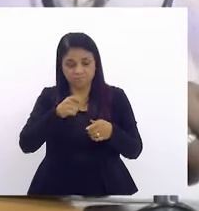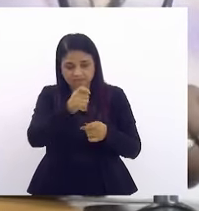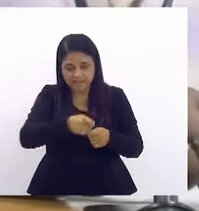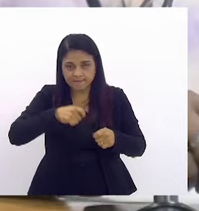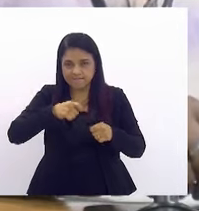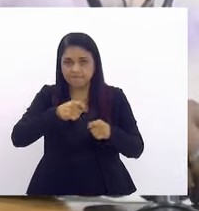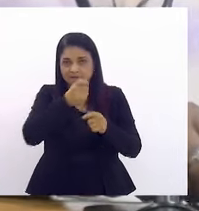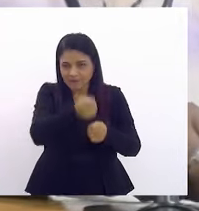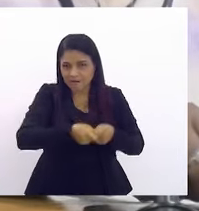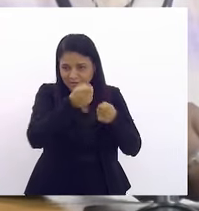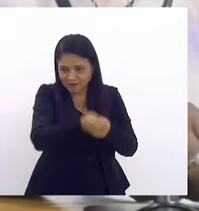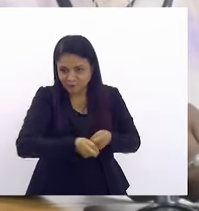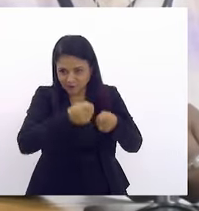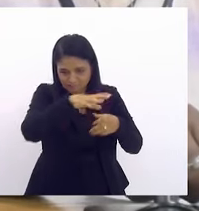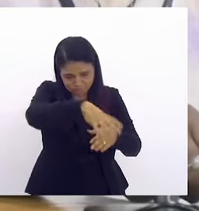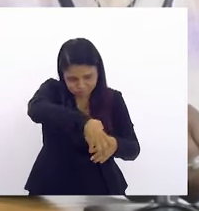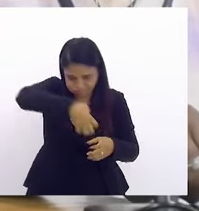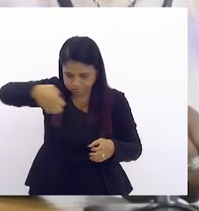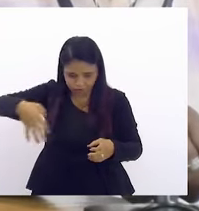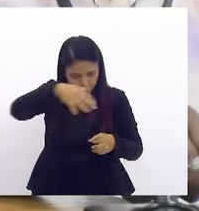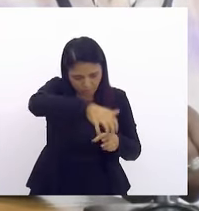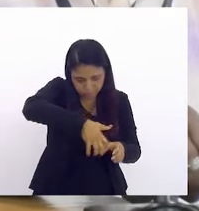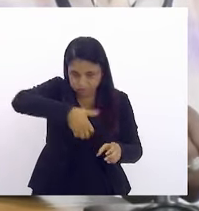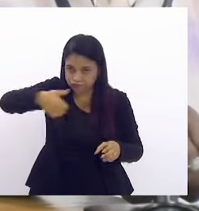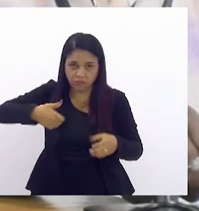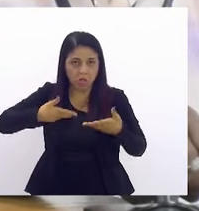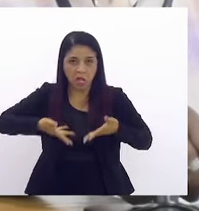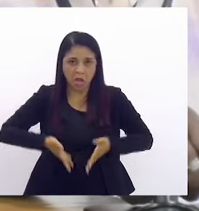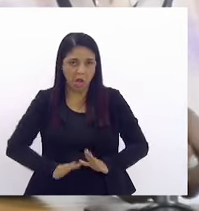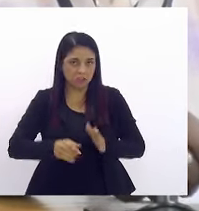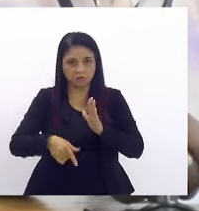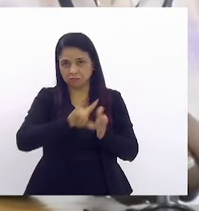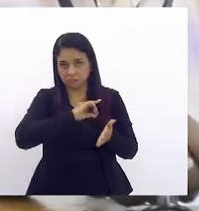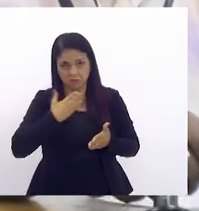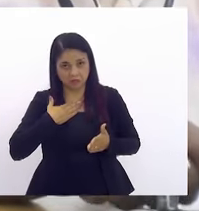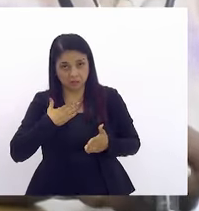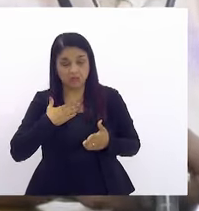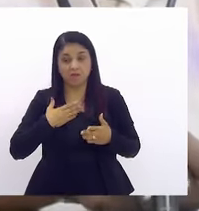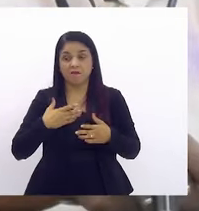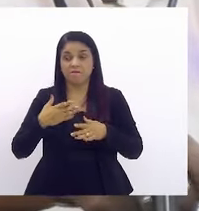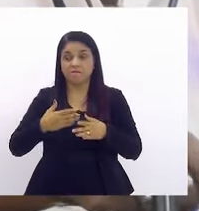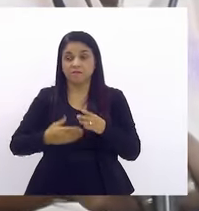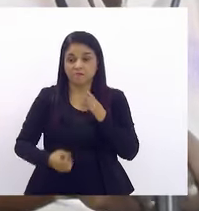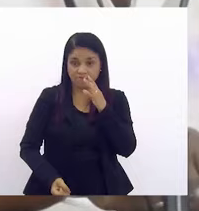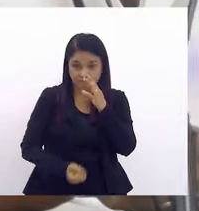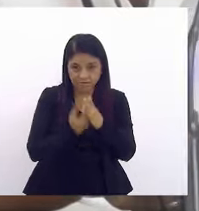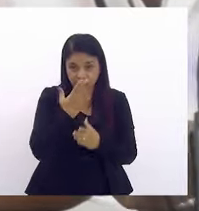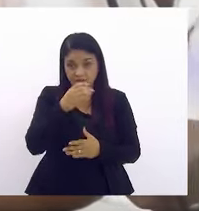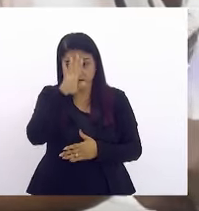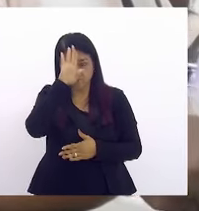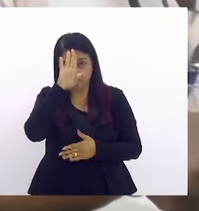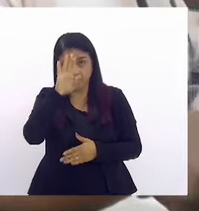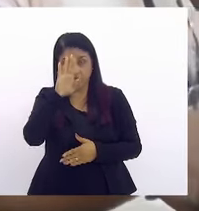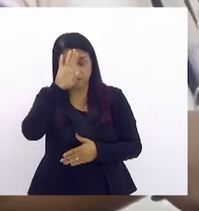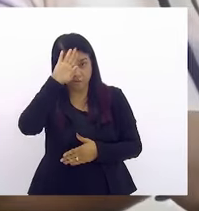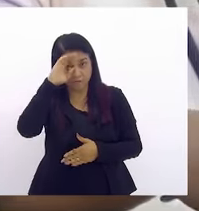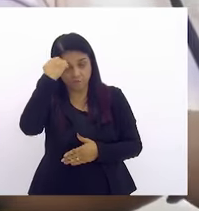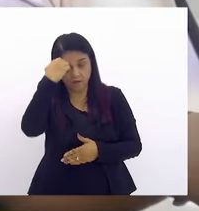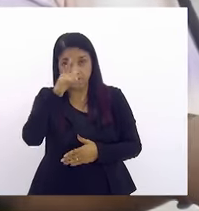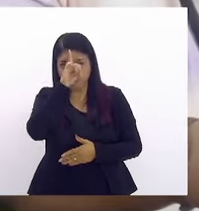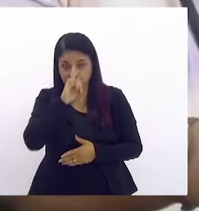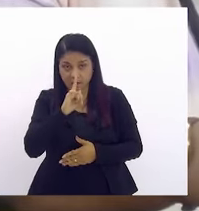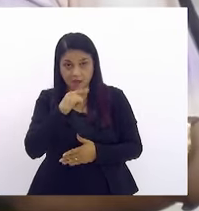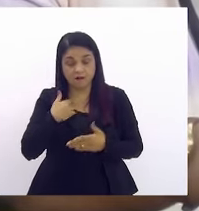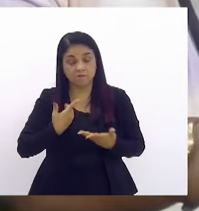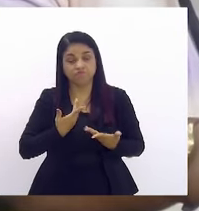criado devido a décadas atrás, que eu não era nascido, uma febre amarela atacou nossa cidade e teve que fazer o canal de Ponta Negra. O canal não